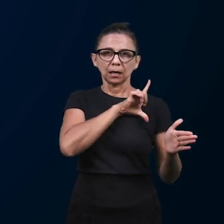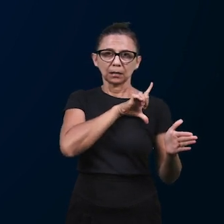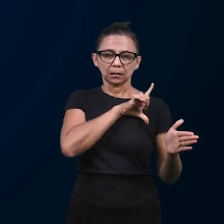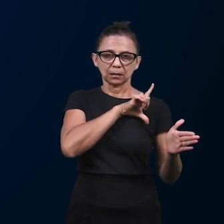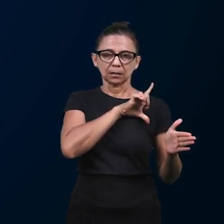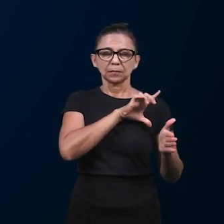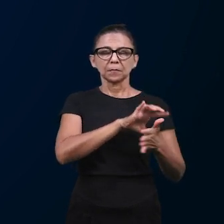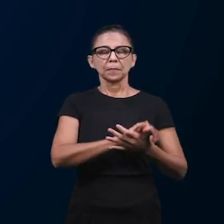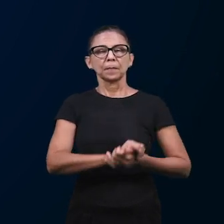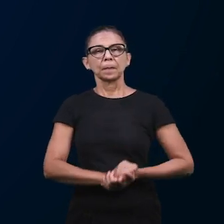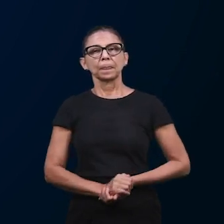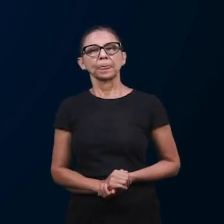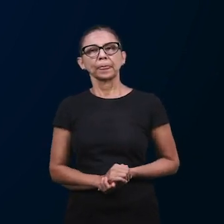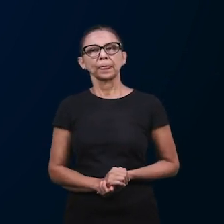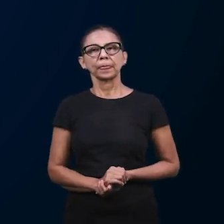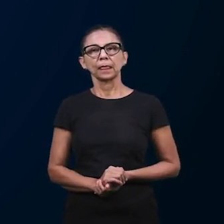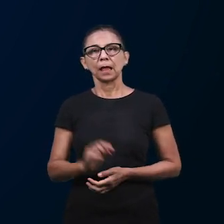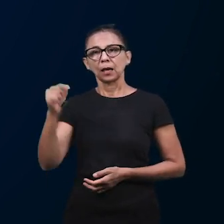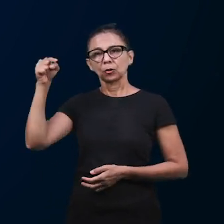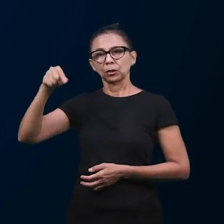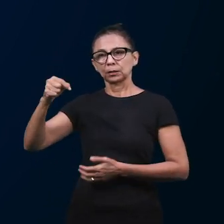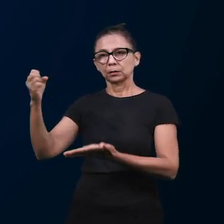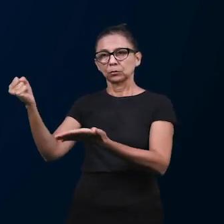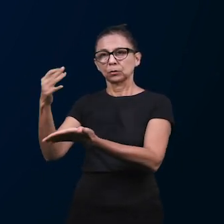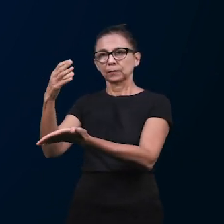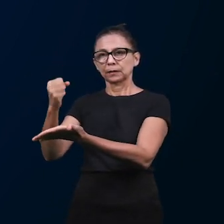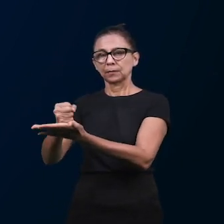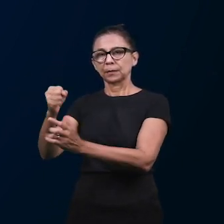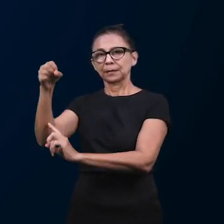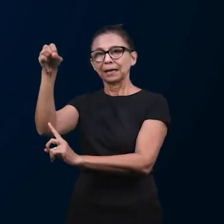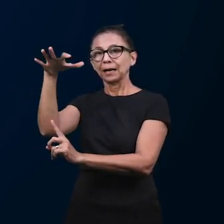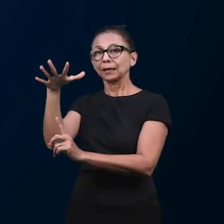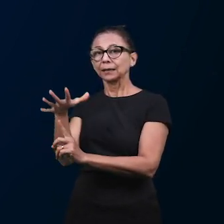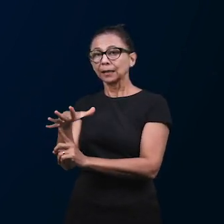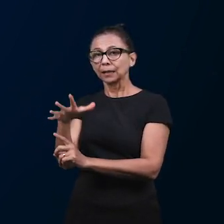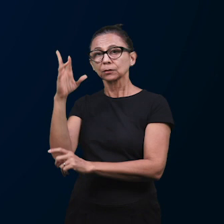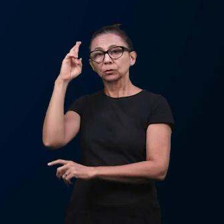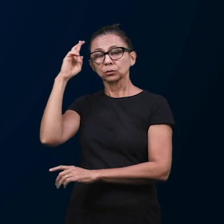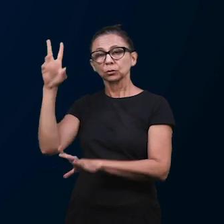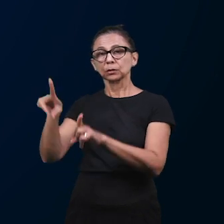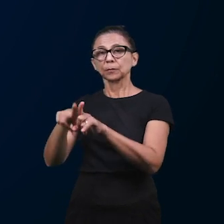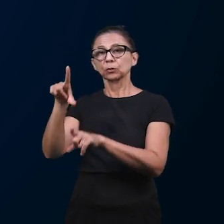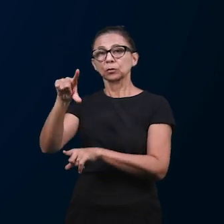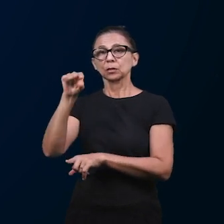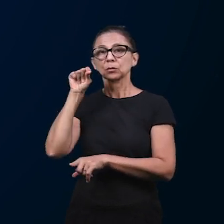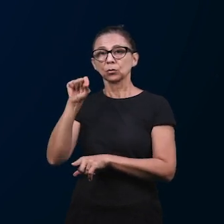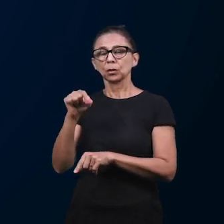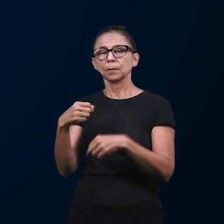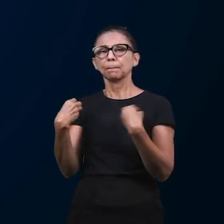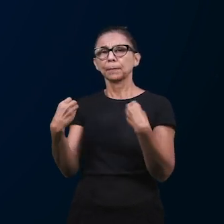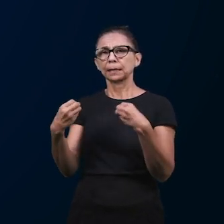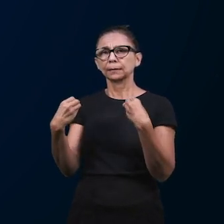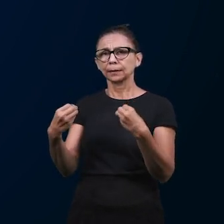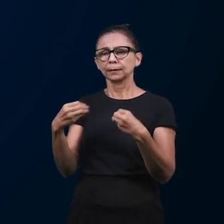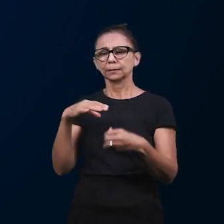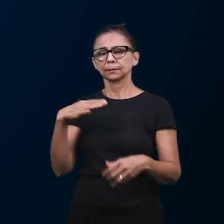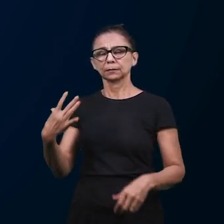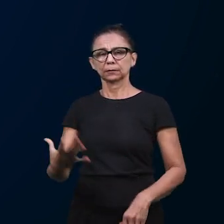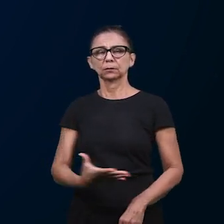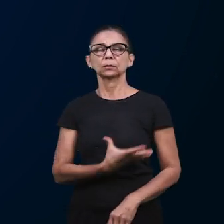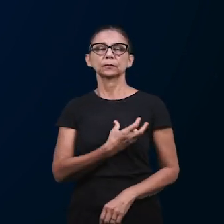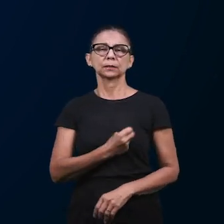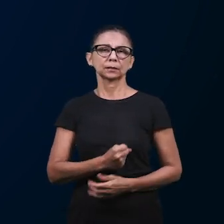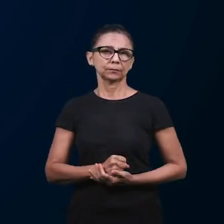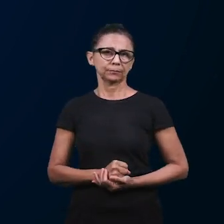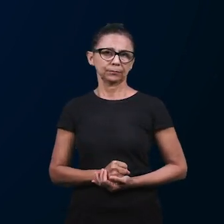E através da graça, ele nos elege também para um propósito de salvação. Então